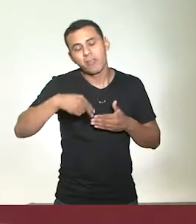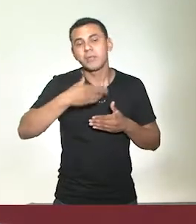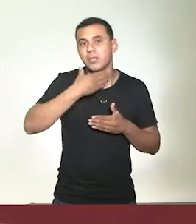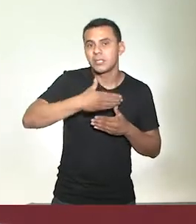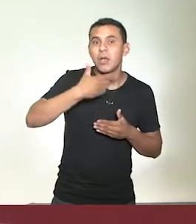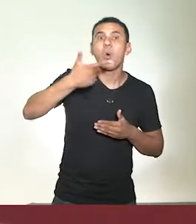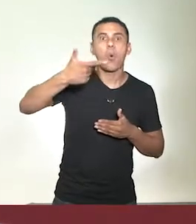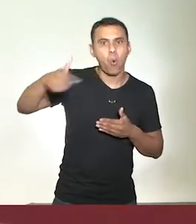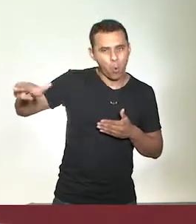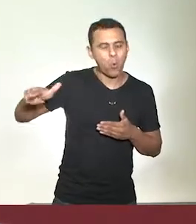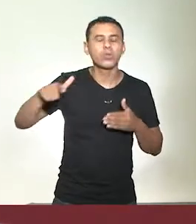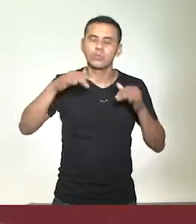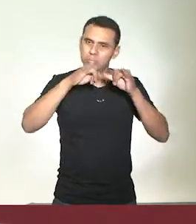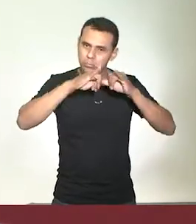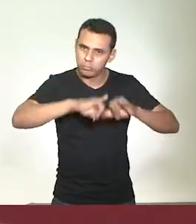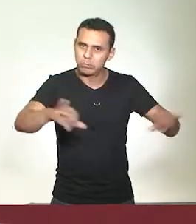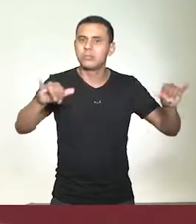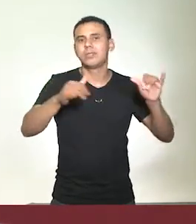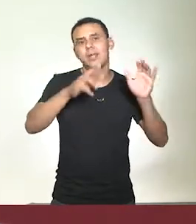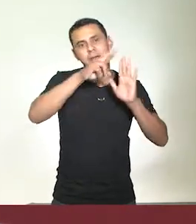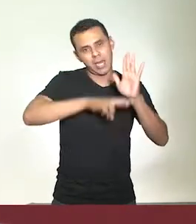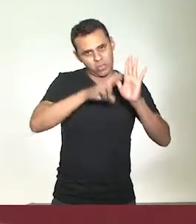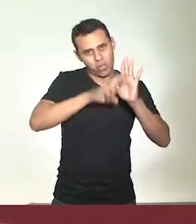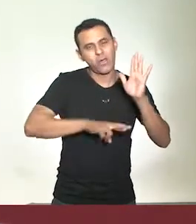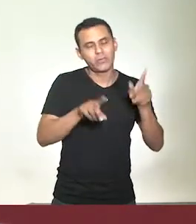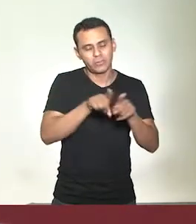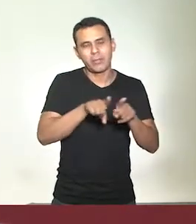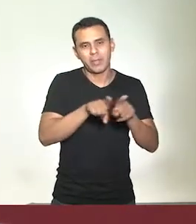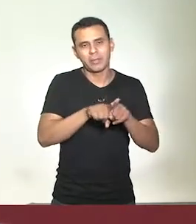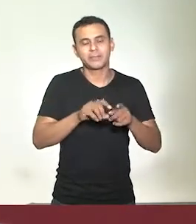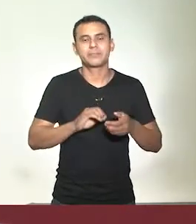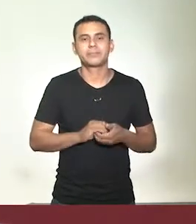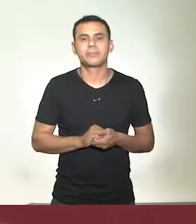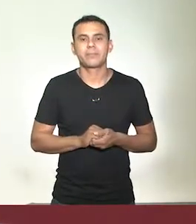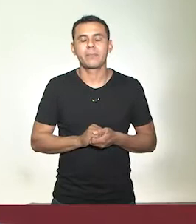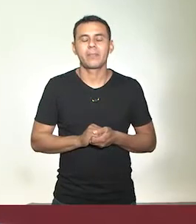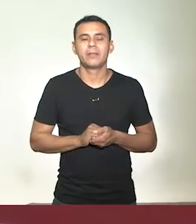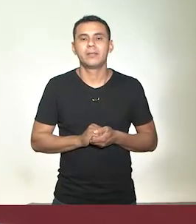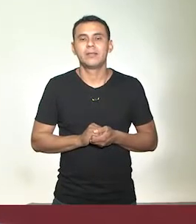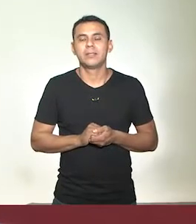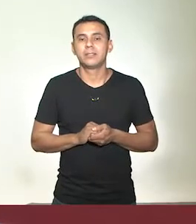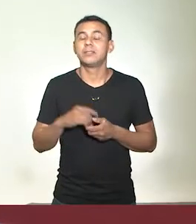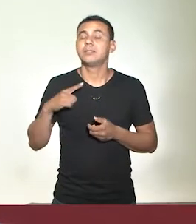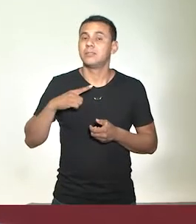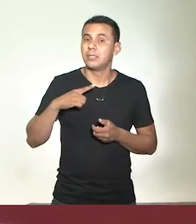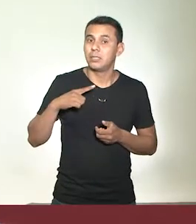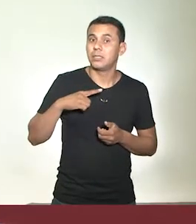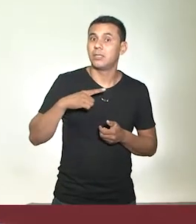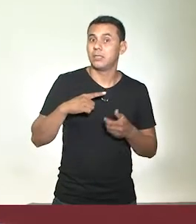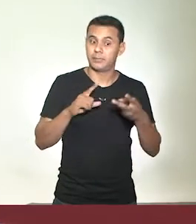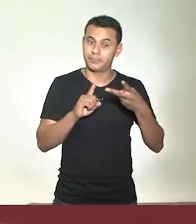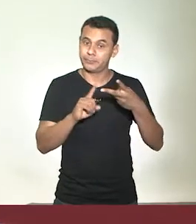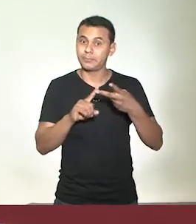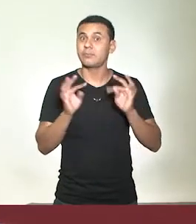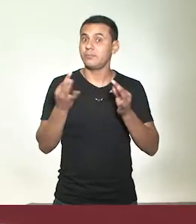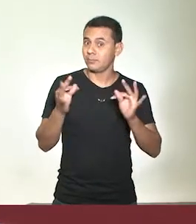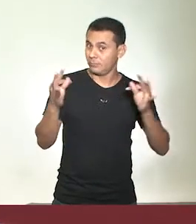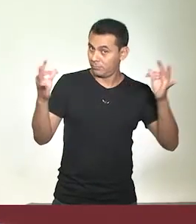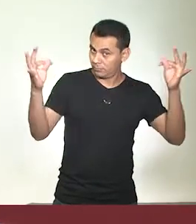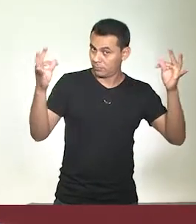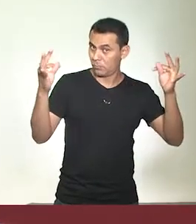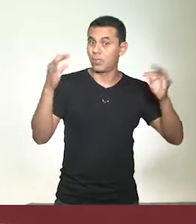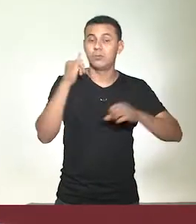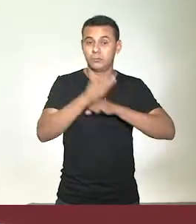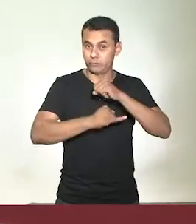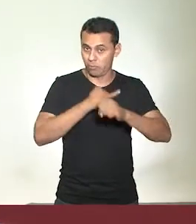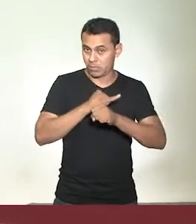Novembro mais ou menos agente público e o outro outro outro relatório né no ponto de vista da de tecnologia